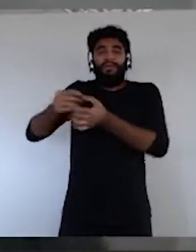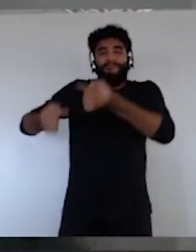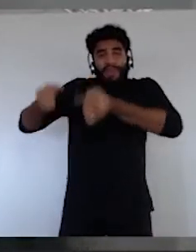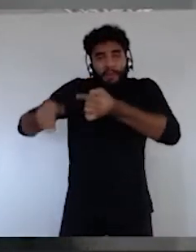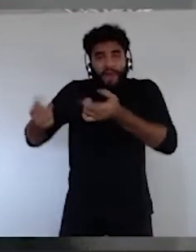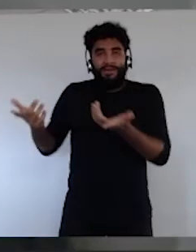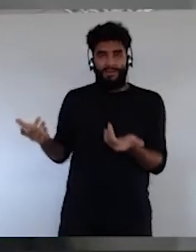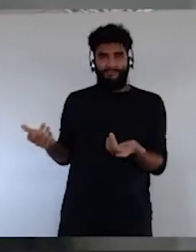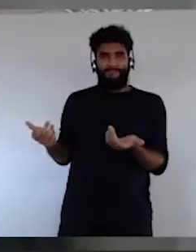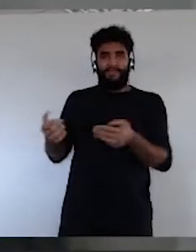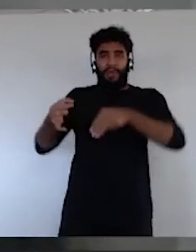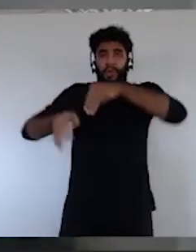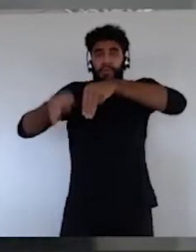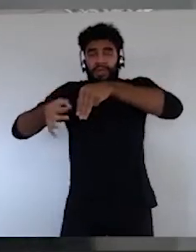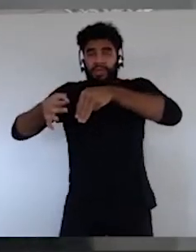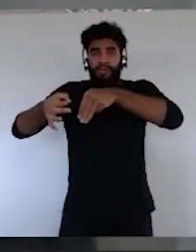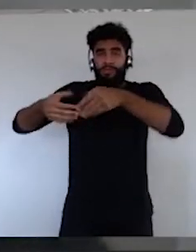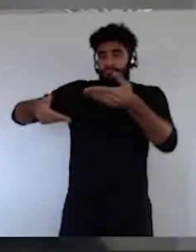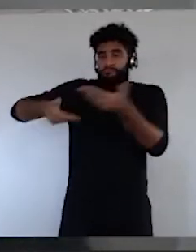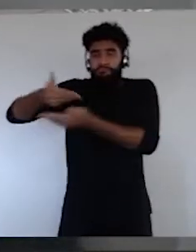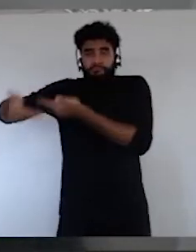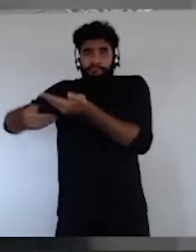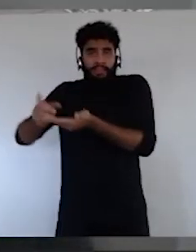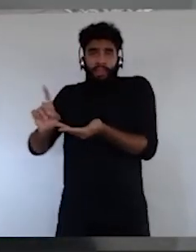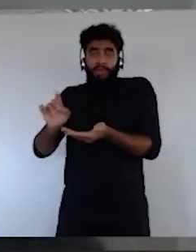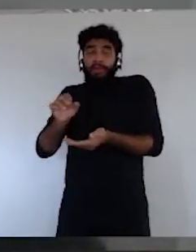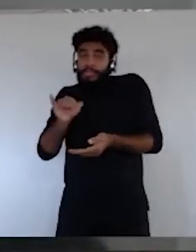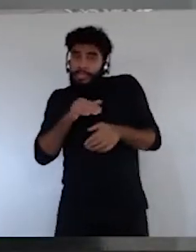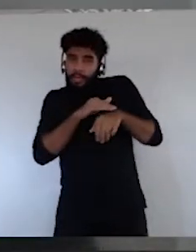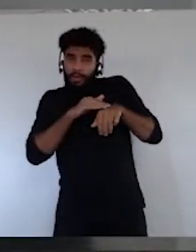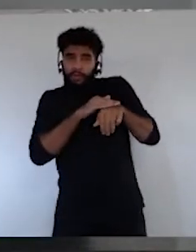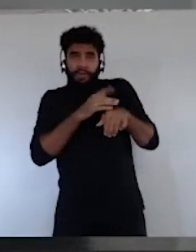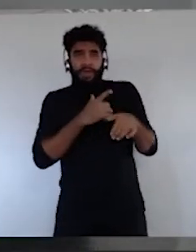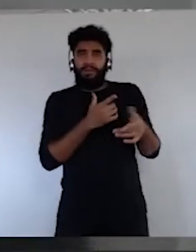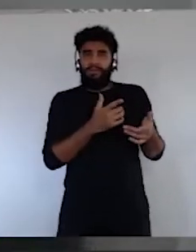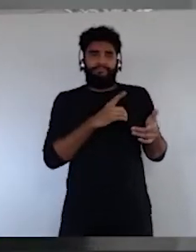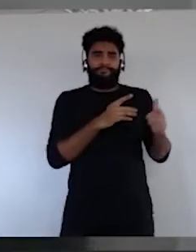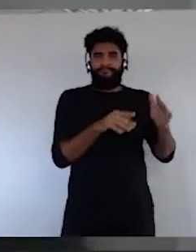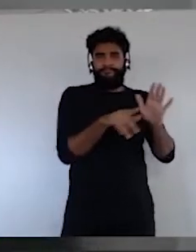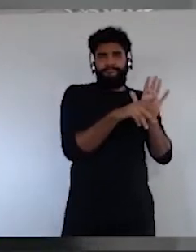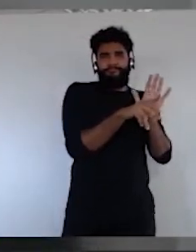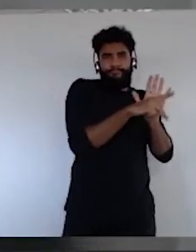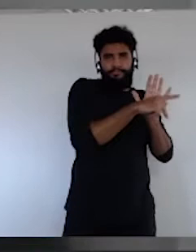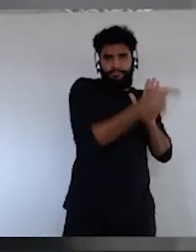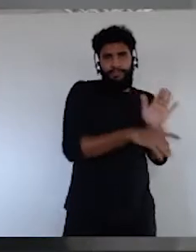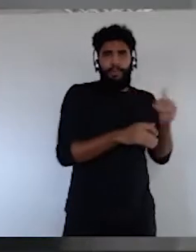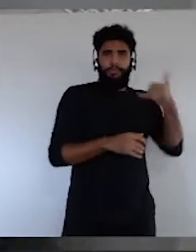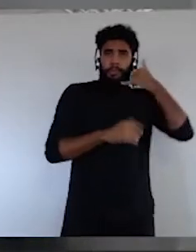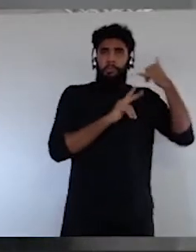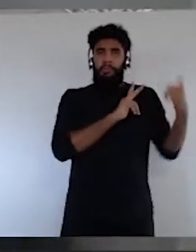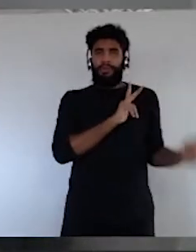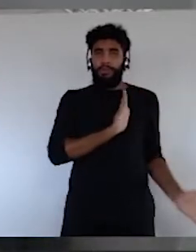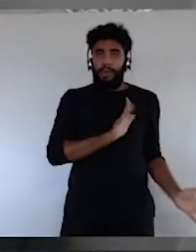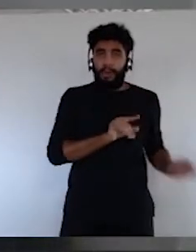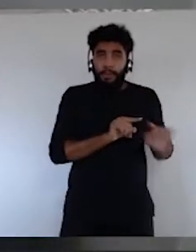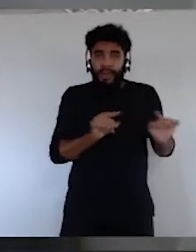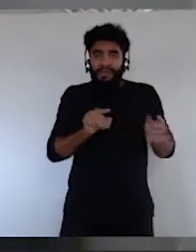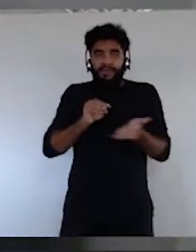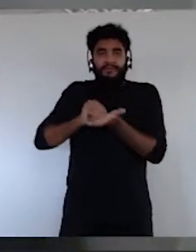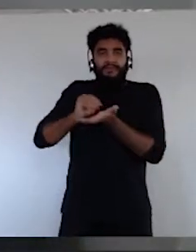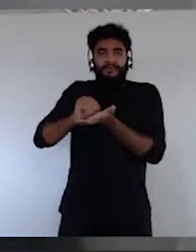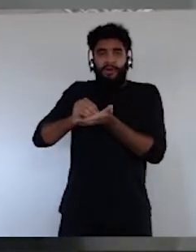outros tribunais talvez já tenham adotado a mesma prática, e me parece que a questão seria de revisão. Não sei se o Marcelo e o